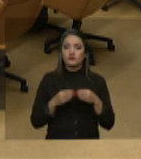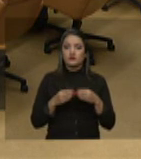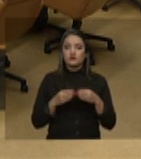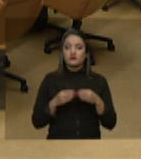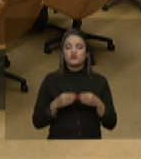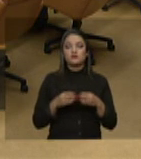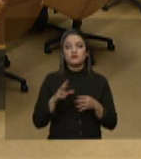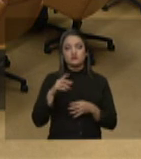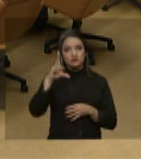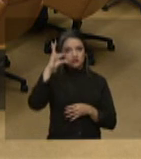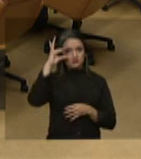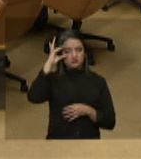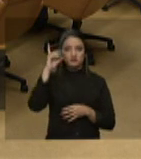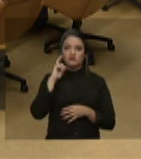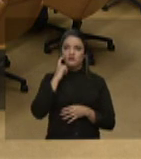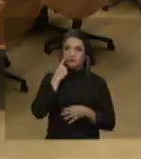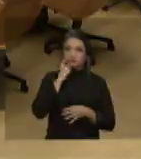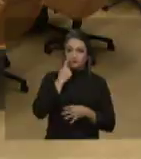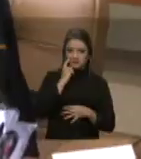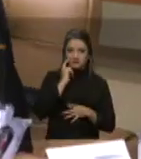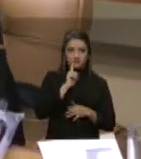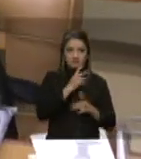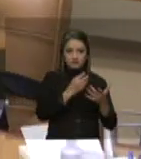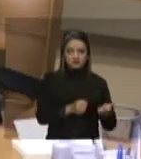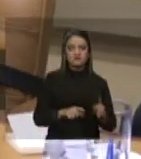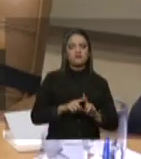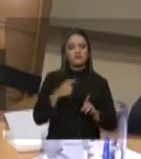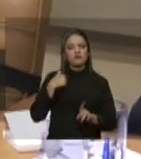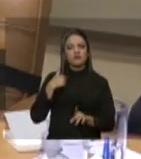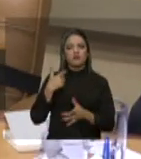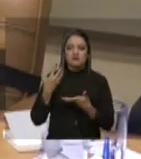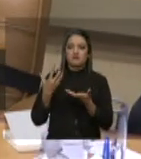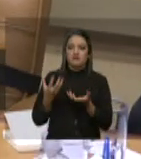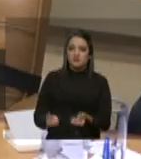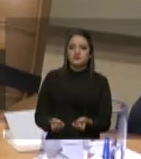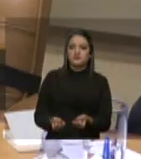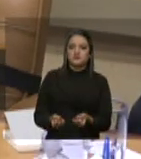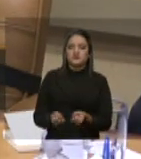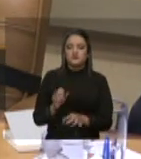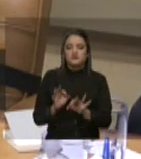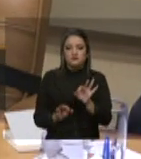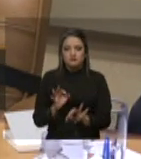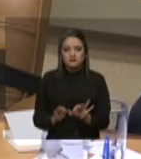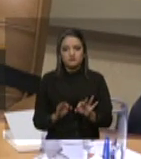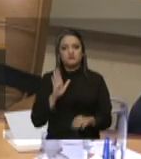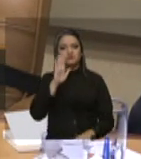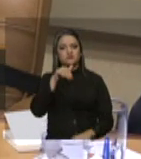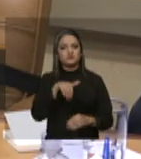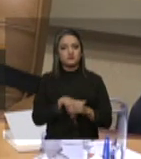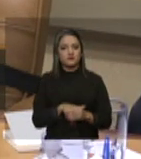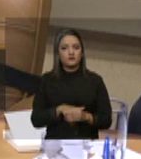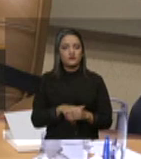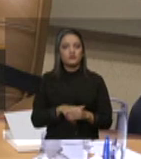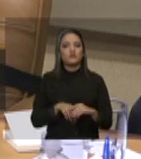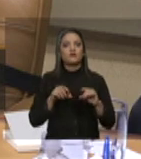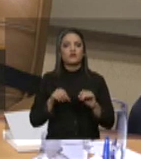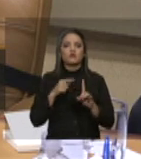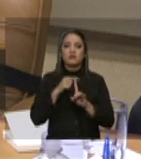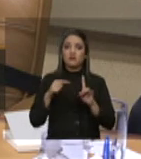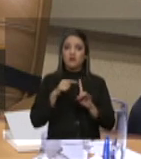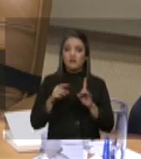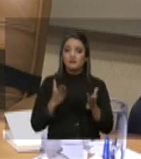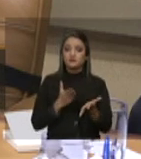dos votos dos ministros André Mendonça e Cássio Nunes Marques eu estou conhecendo e votando exatamente no sentido da